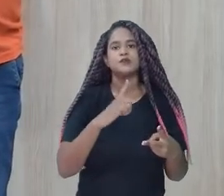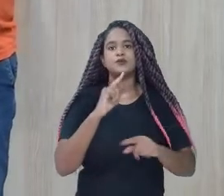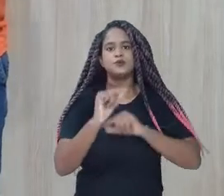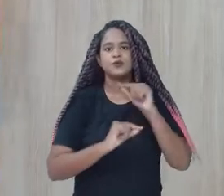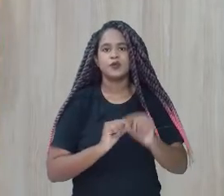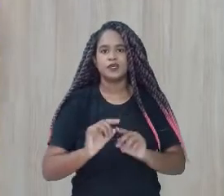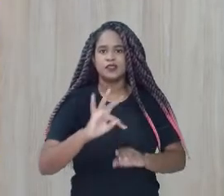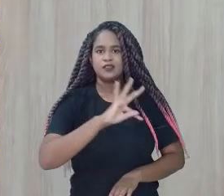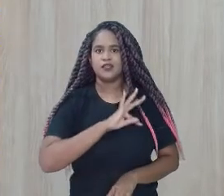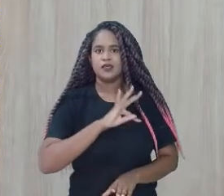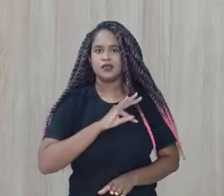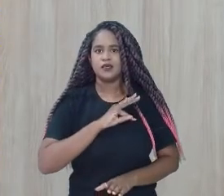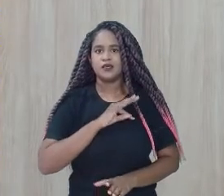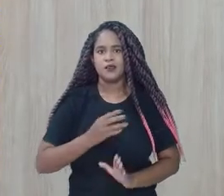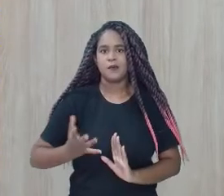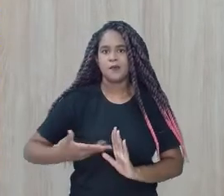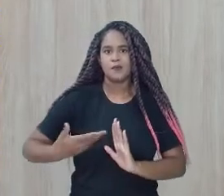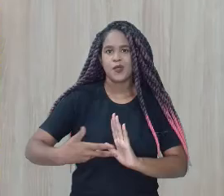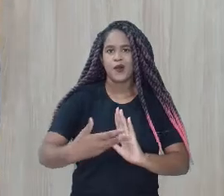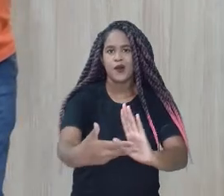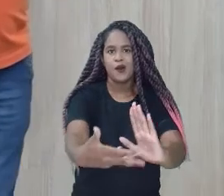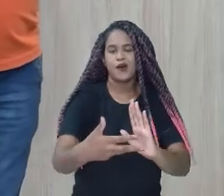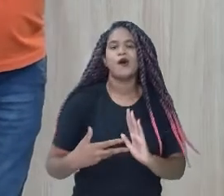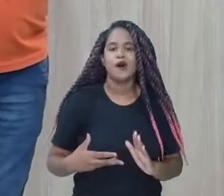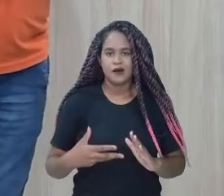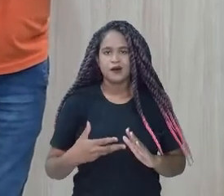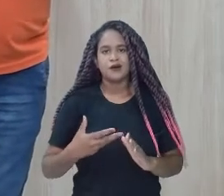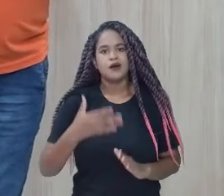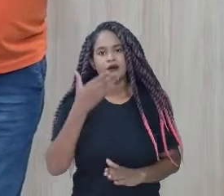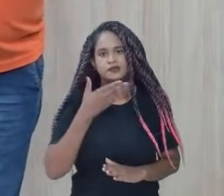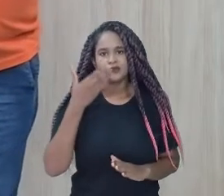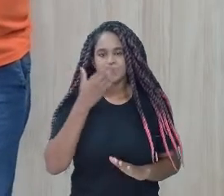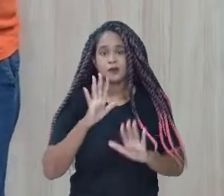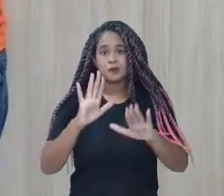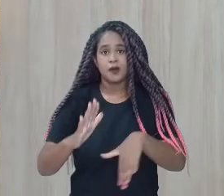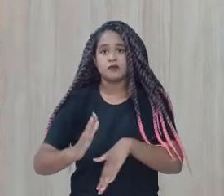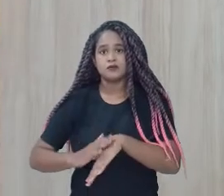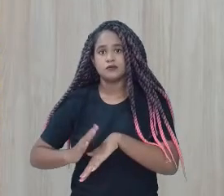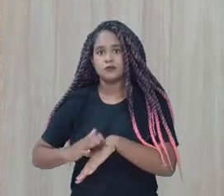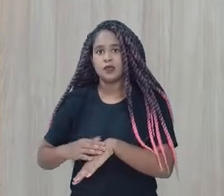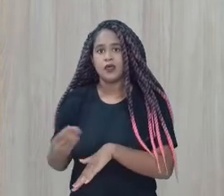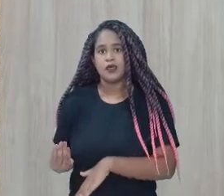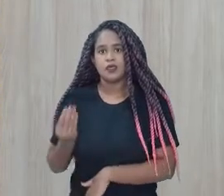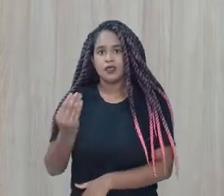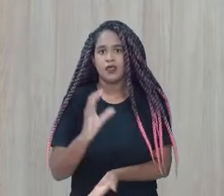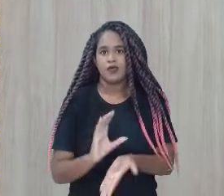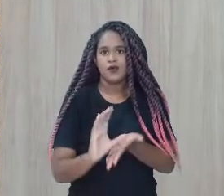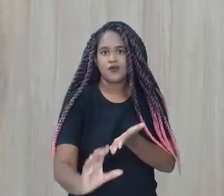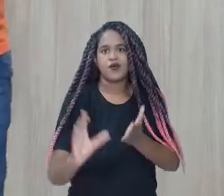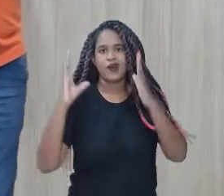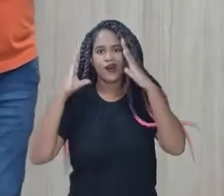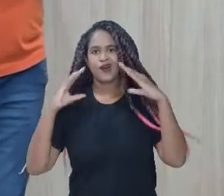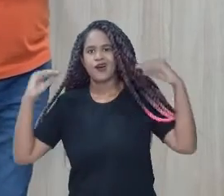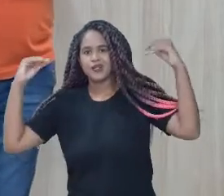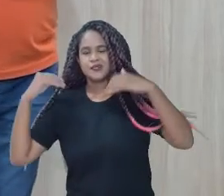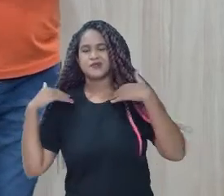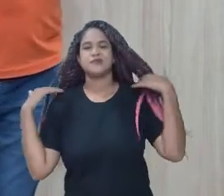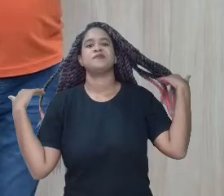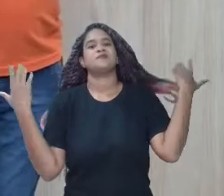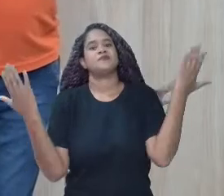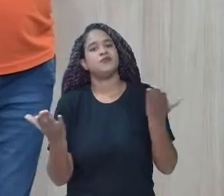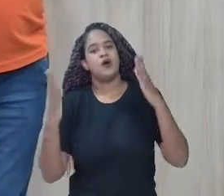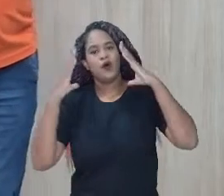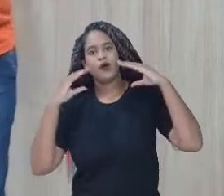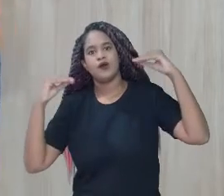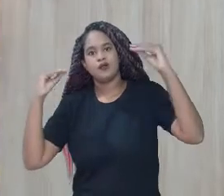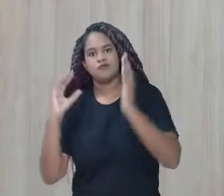do açúcar e isso era financiado com capital holandês. Então, os holandeses financiavam essa produção